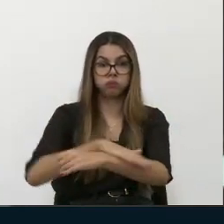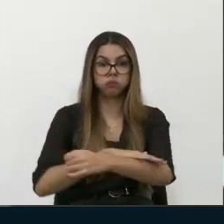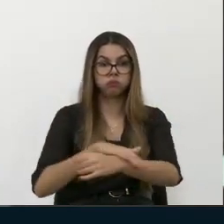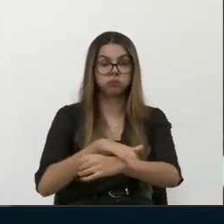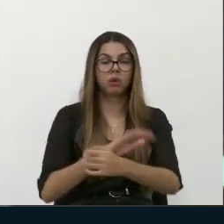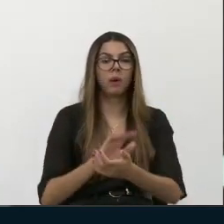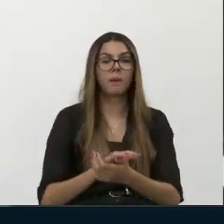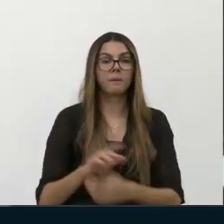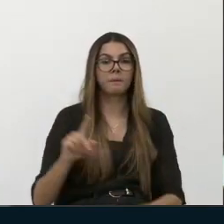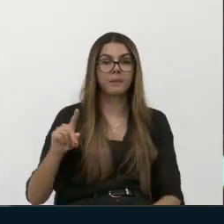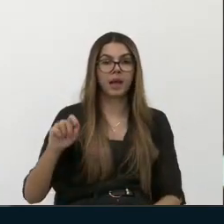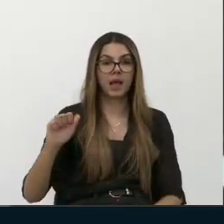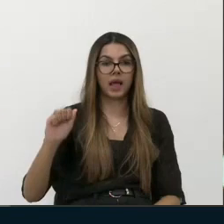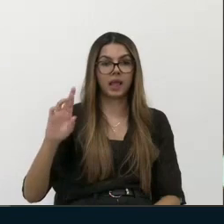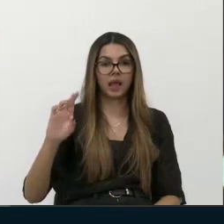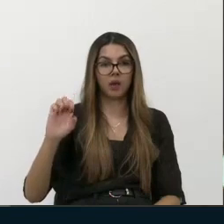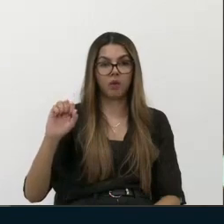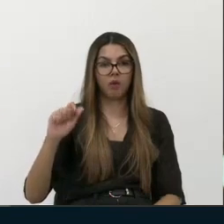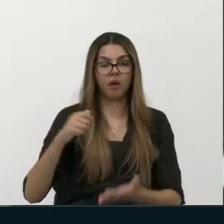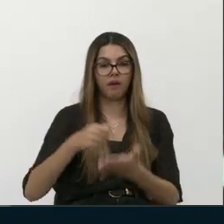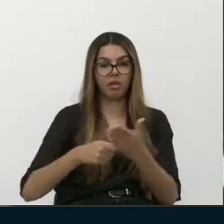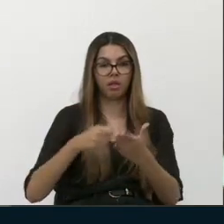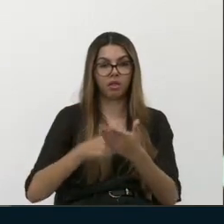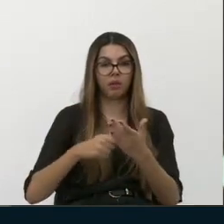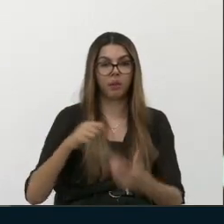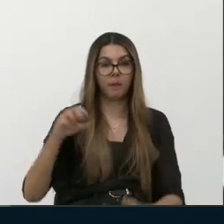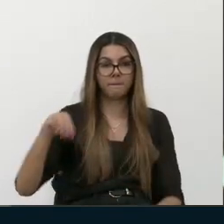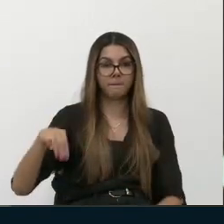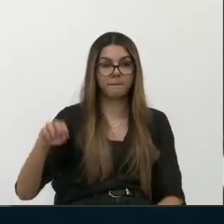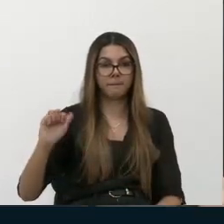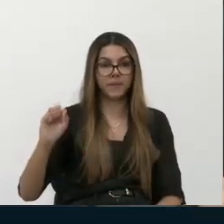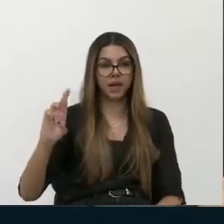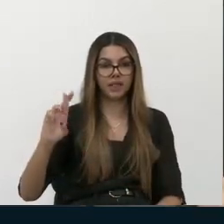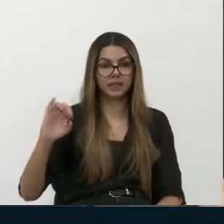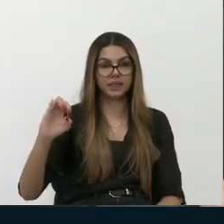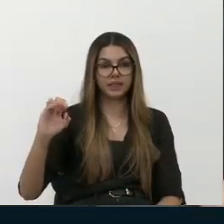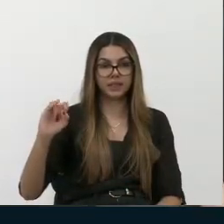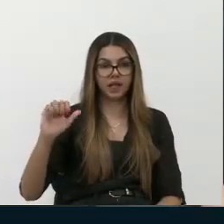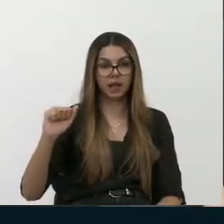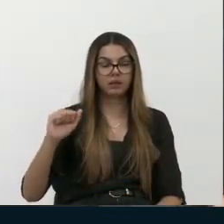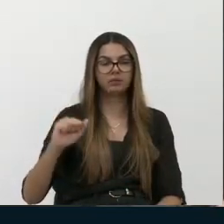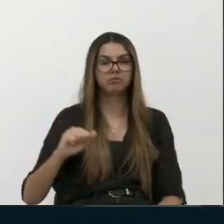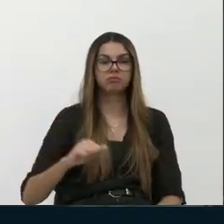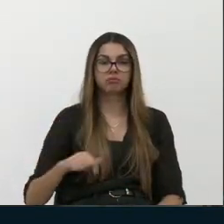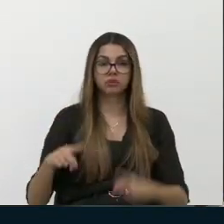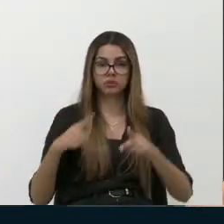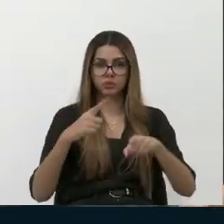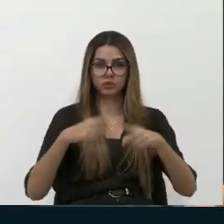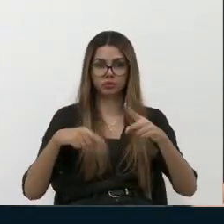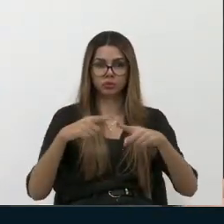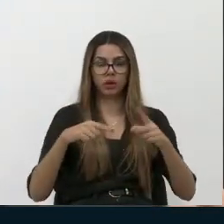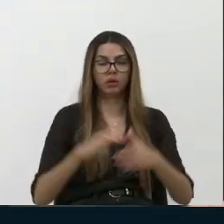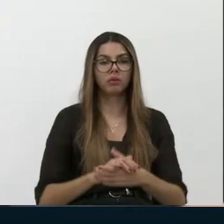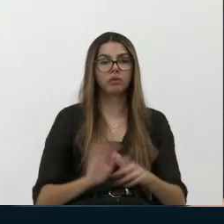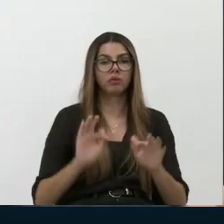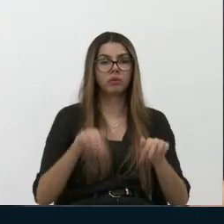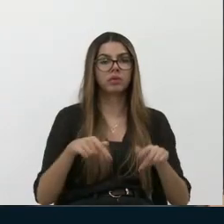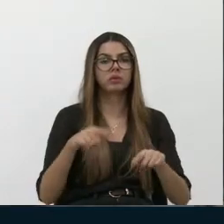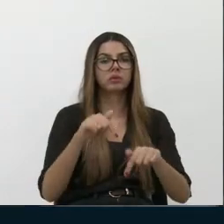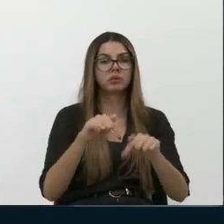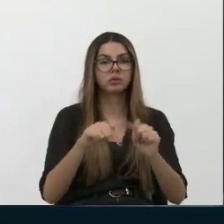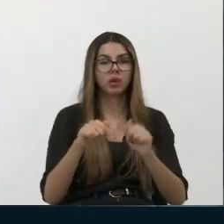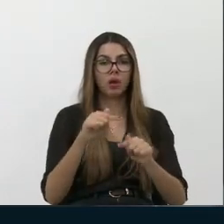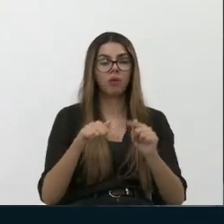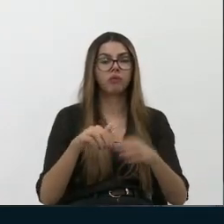Cidade Soberana. Autor, vereadora Márcia Tasquete. Em discussão, encerrada a discussão,